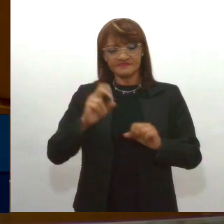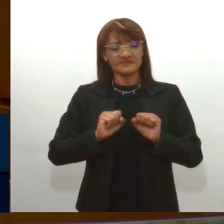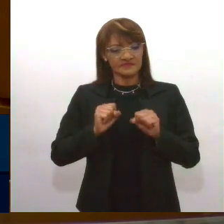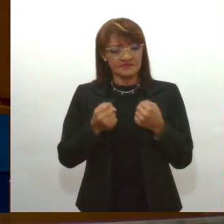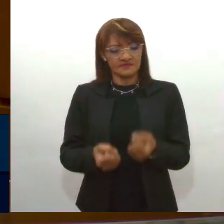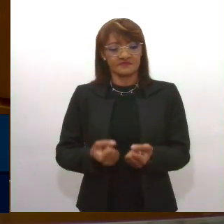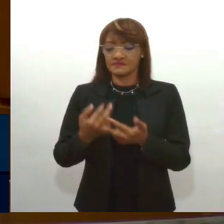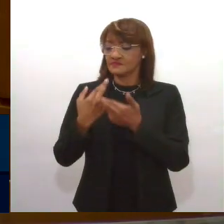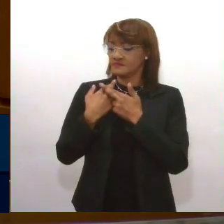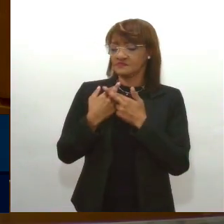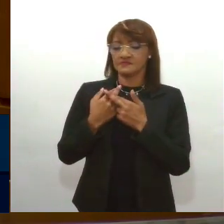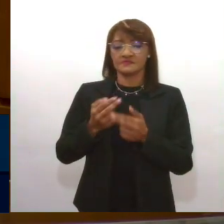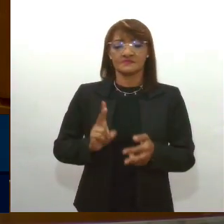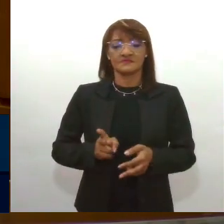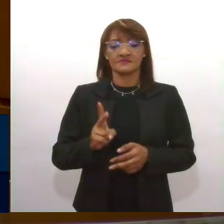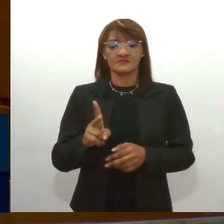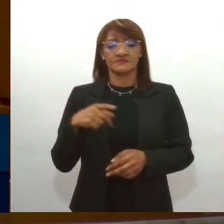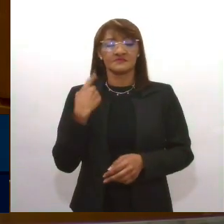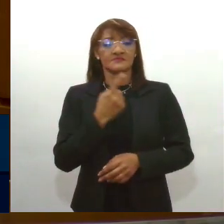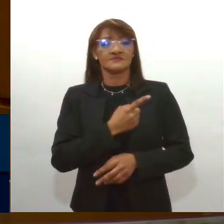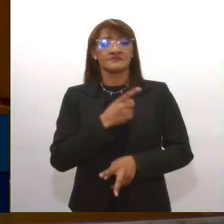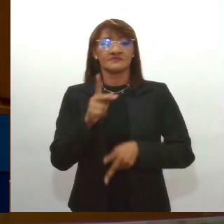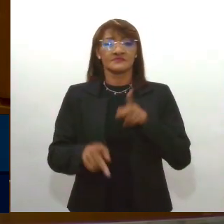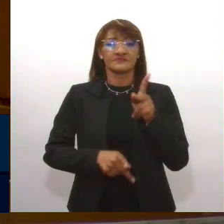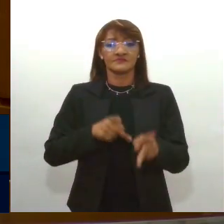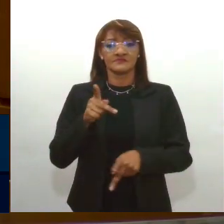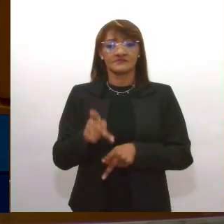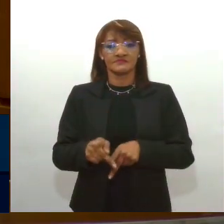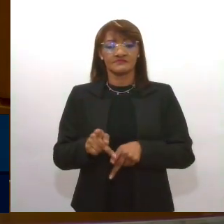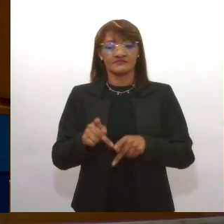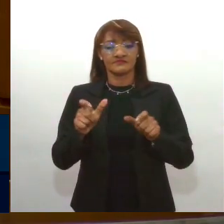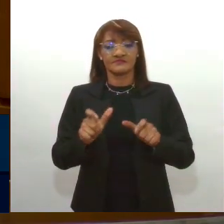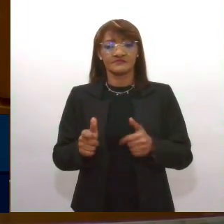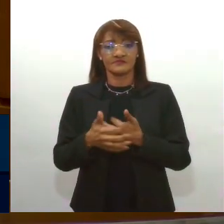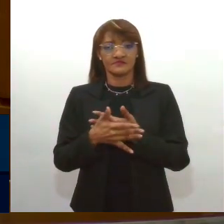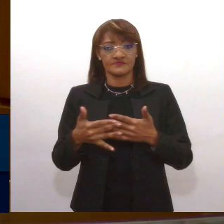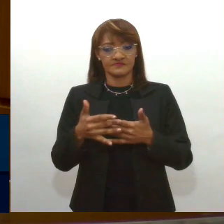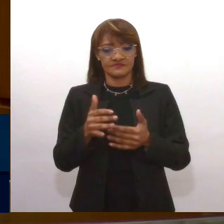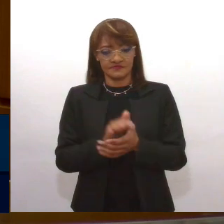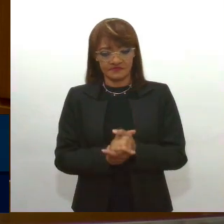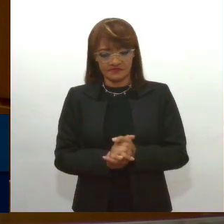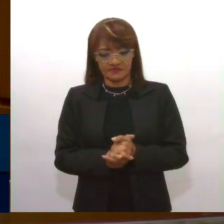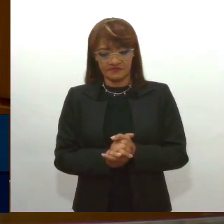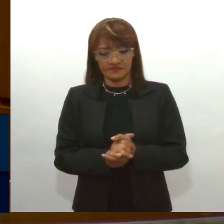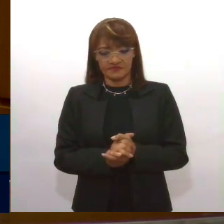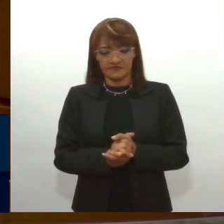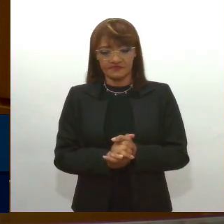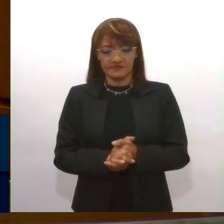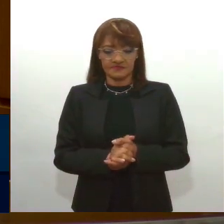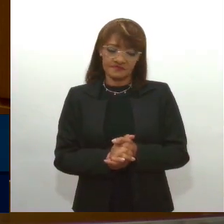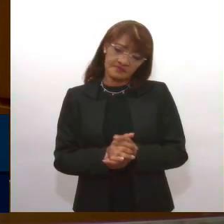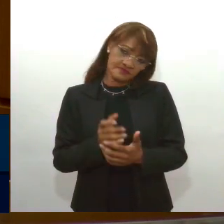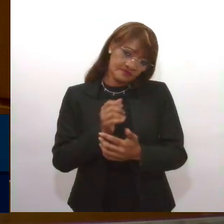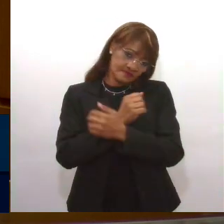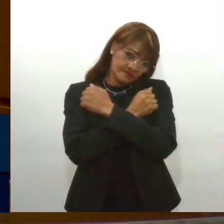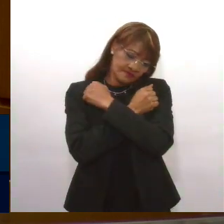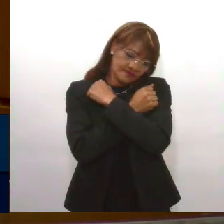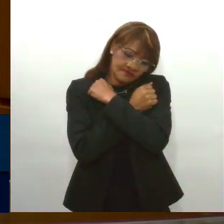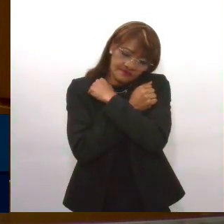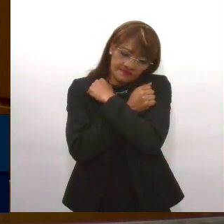terra e da nossa gente quero enviar também aqui meu abraço caloroso a outros grandes